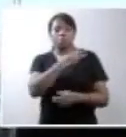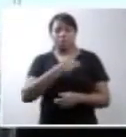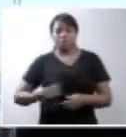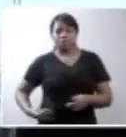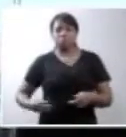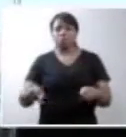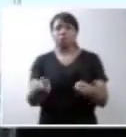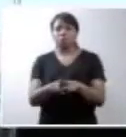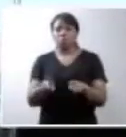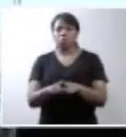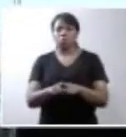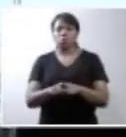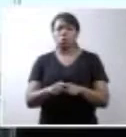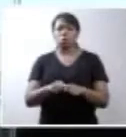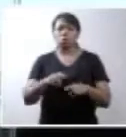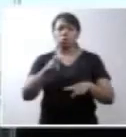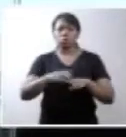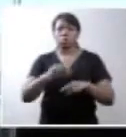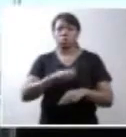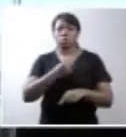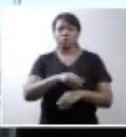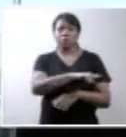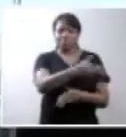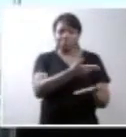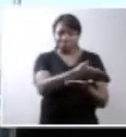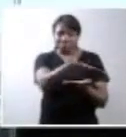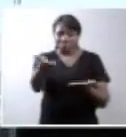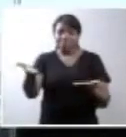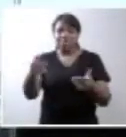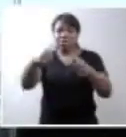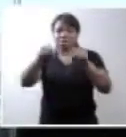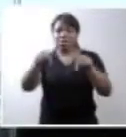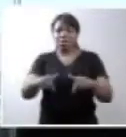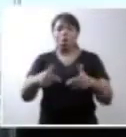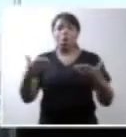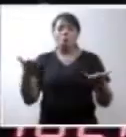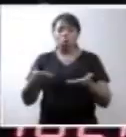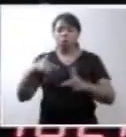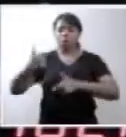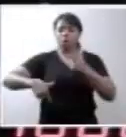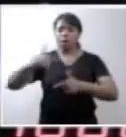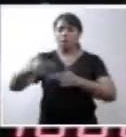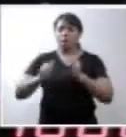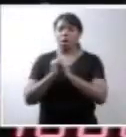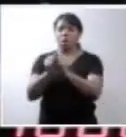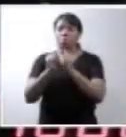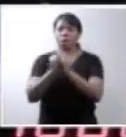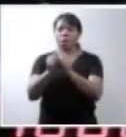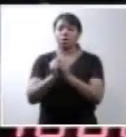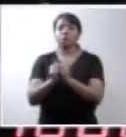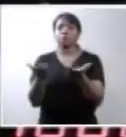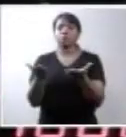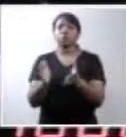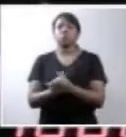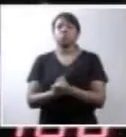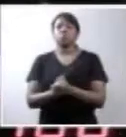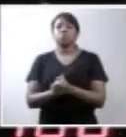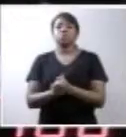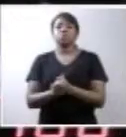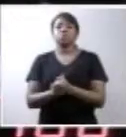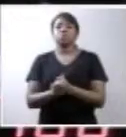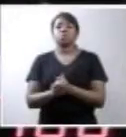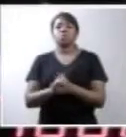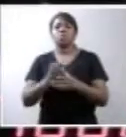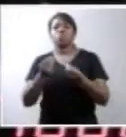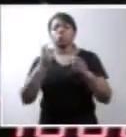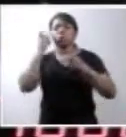Marco Aurélio, todos os demais ministros desta casa, cujo trabalho acompanhamos de uma forma